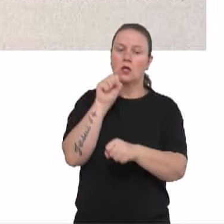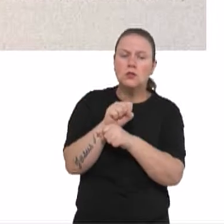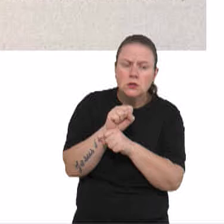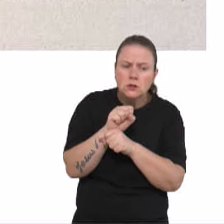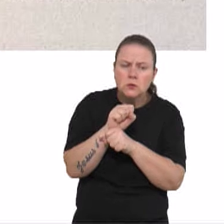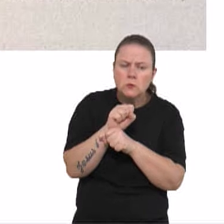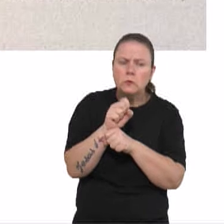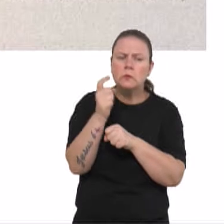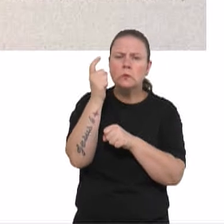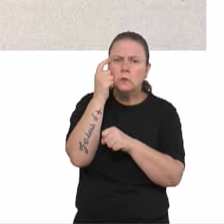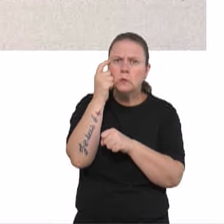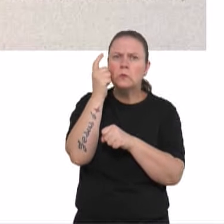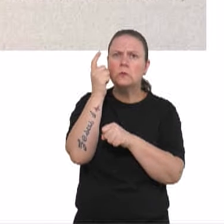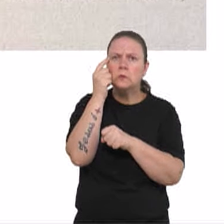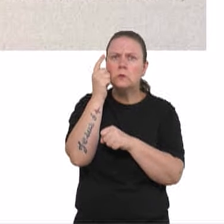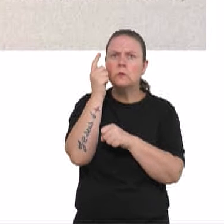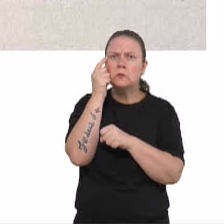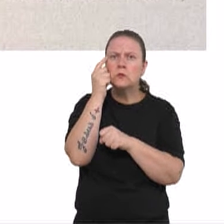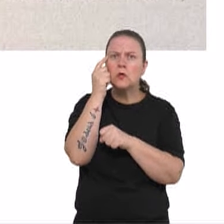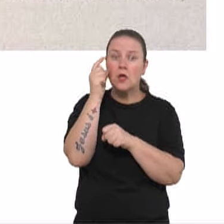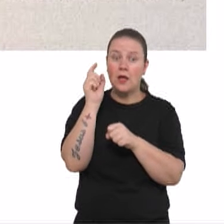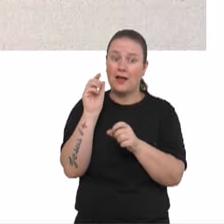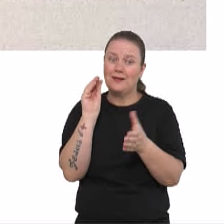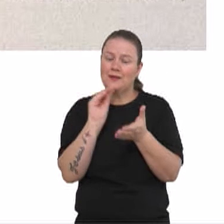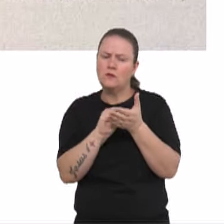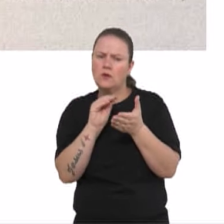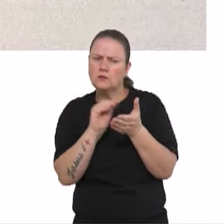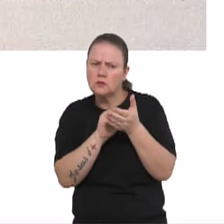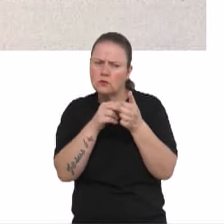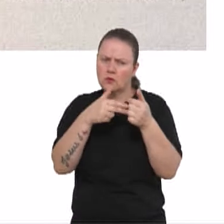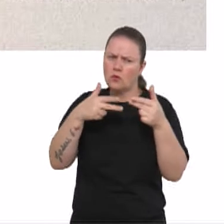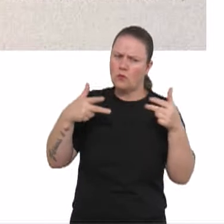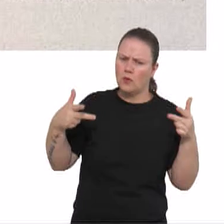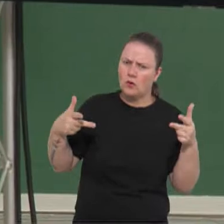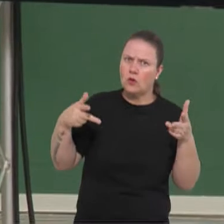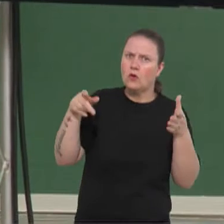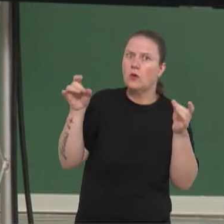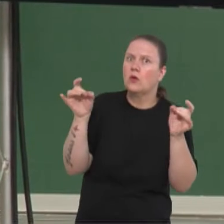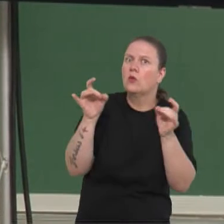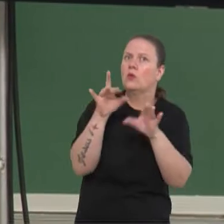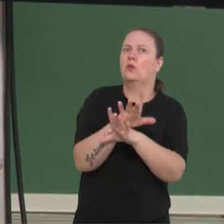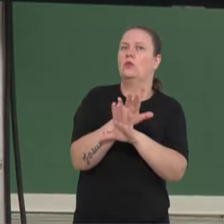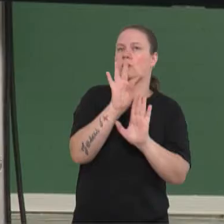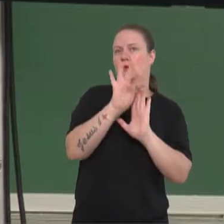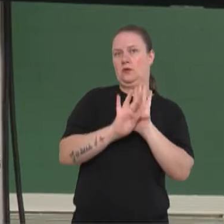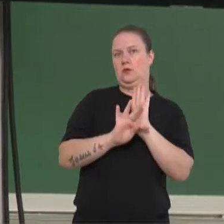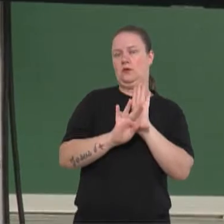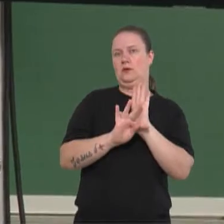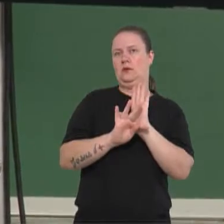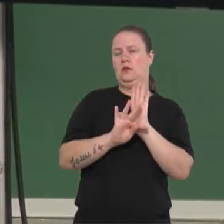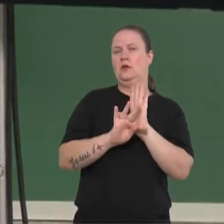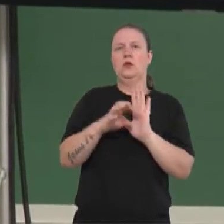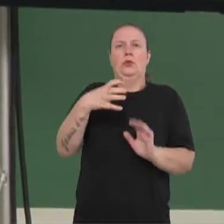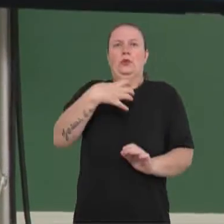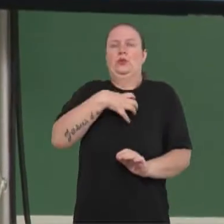ideia, onde não houve uma ideia completa escrita, tá? Então, é a maneira com que